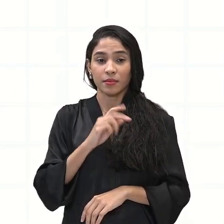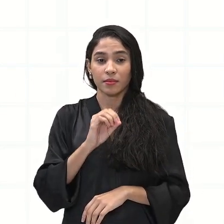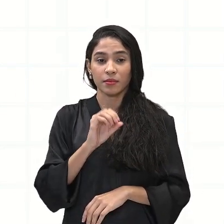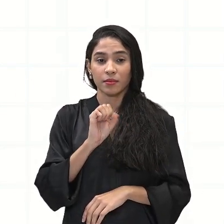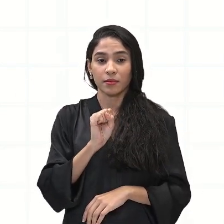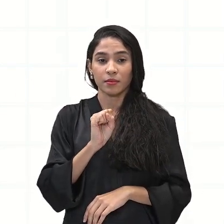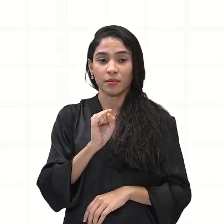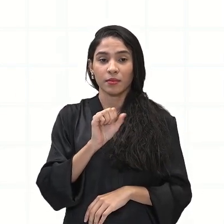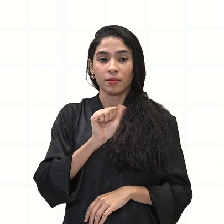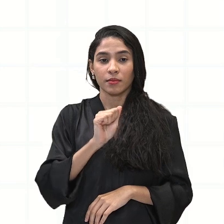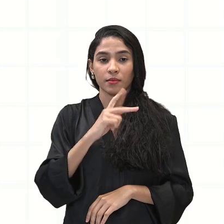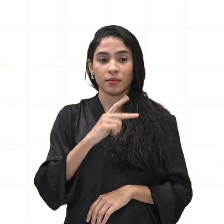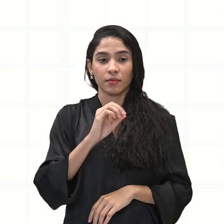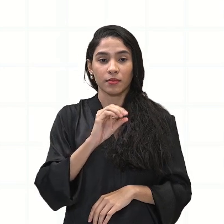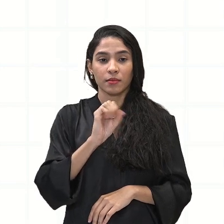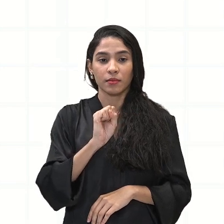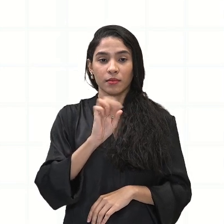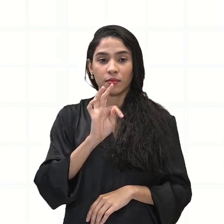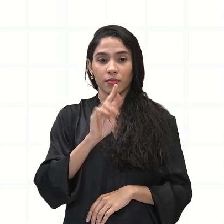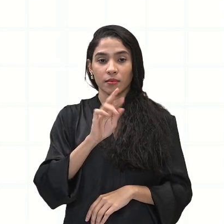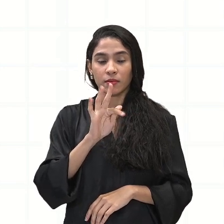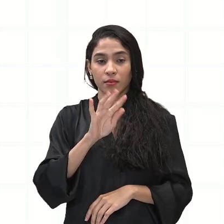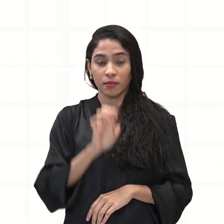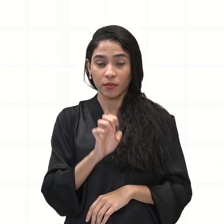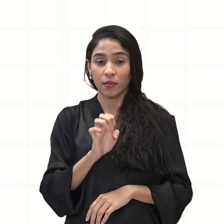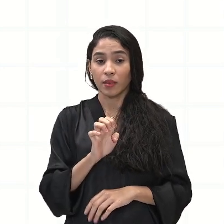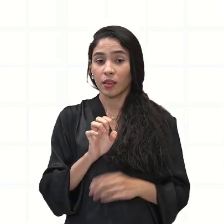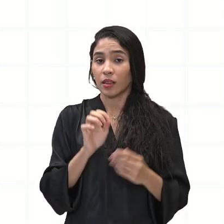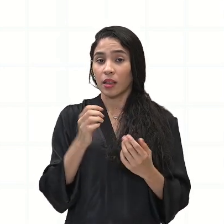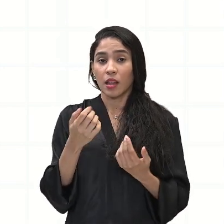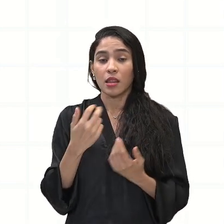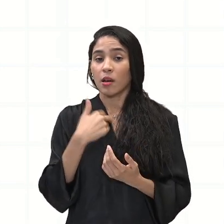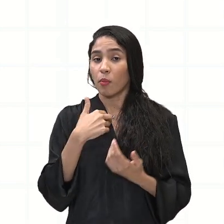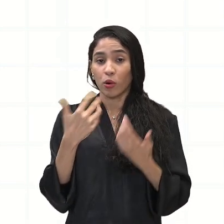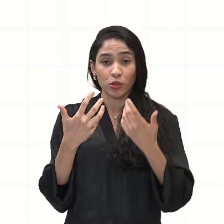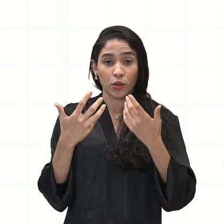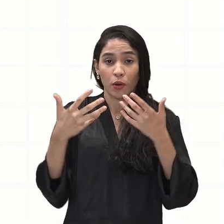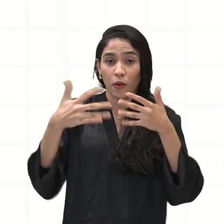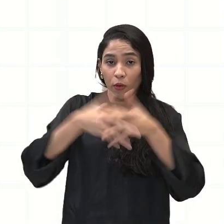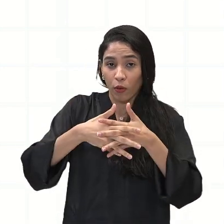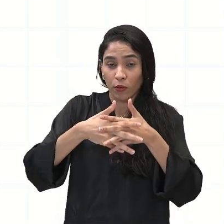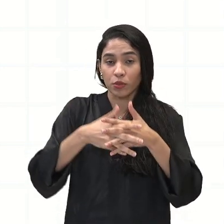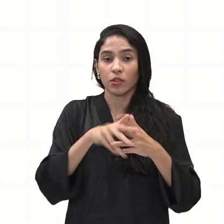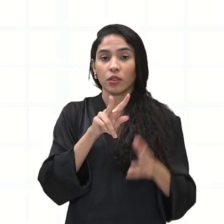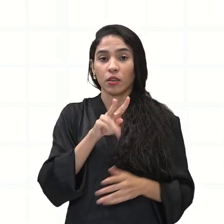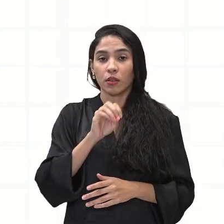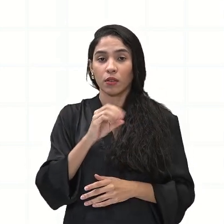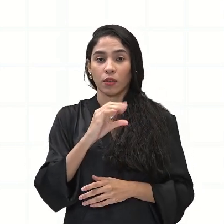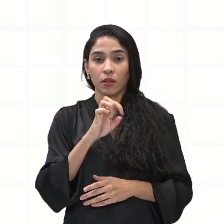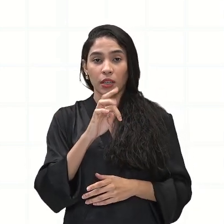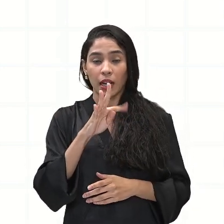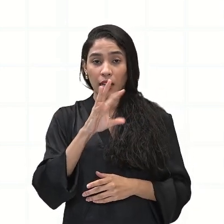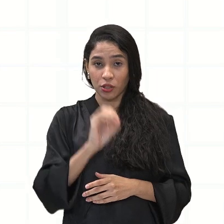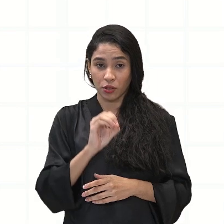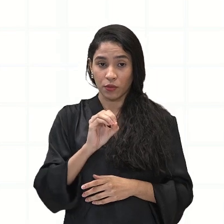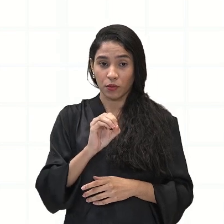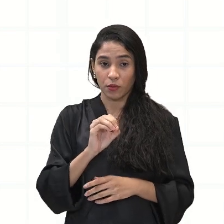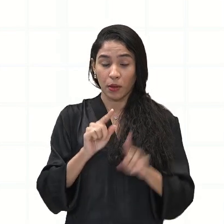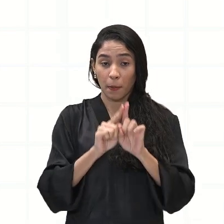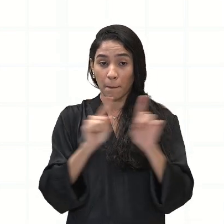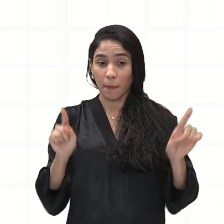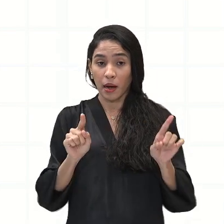para não confundir com o vocativo vai ser usado no sentido literal. Já